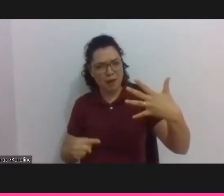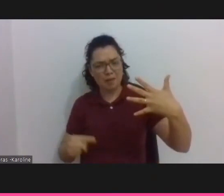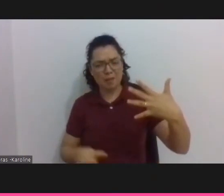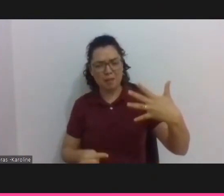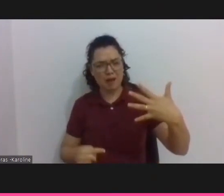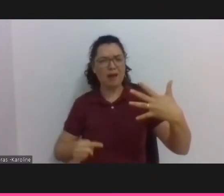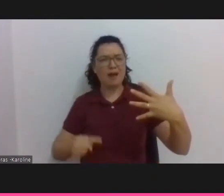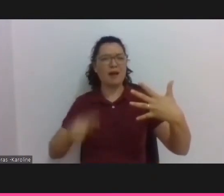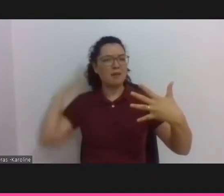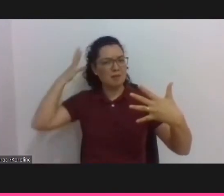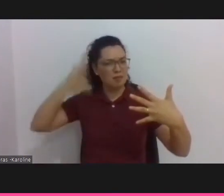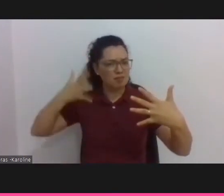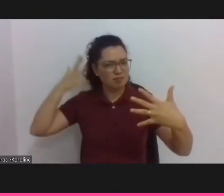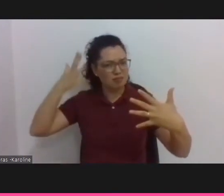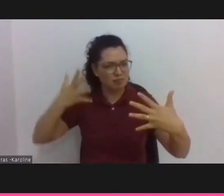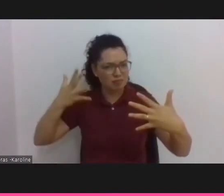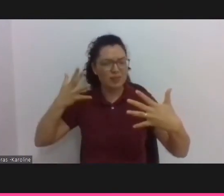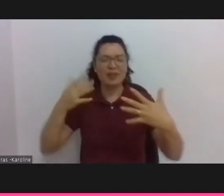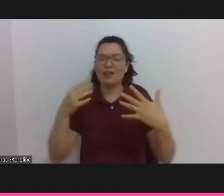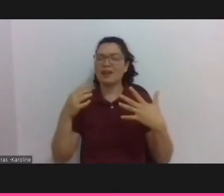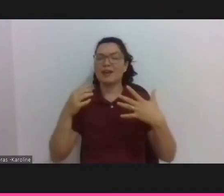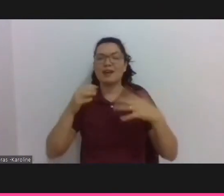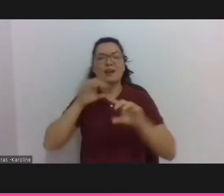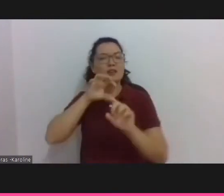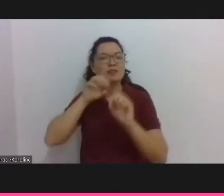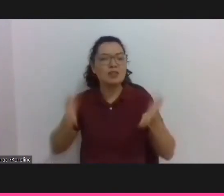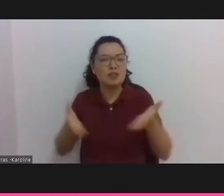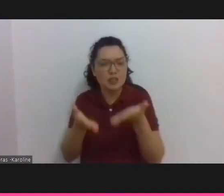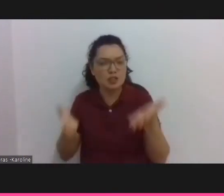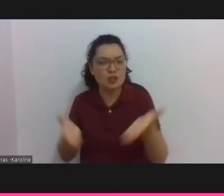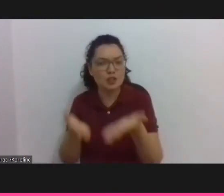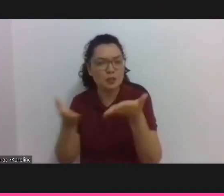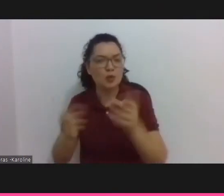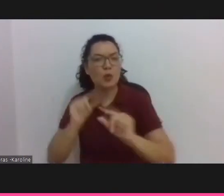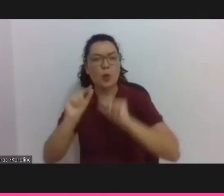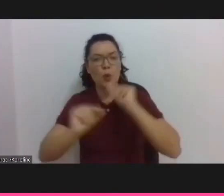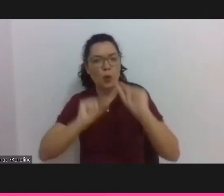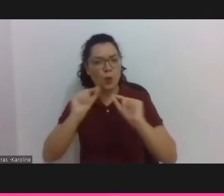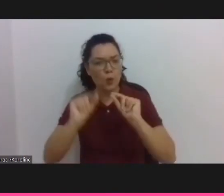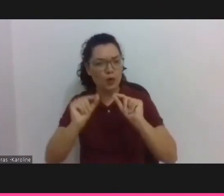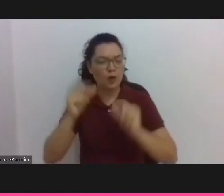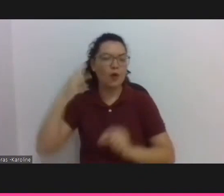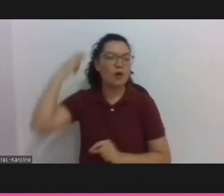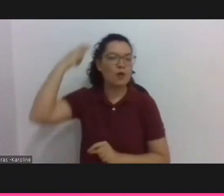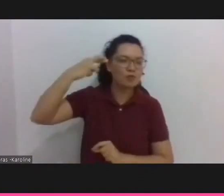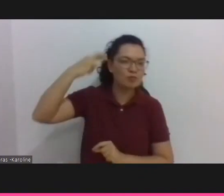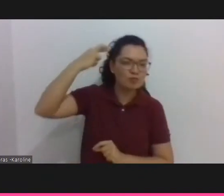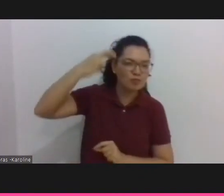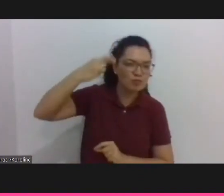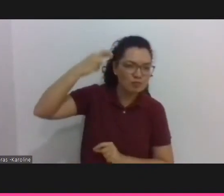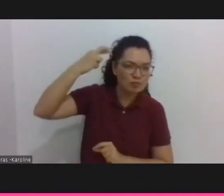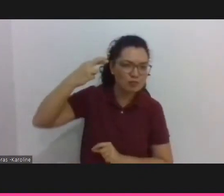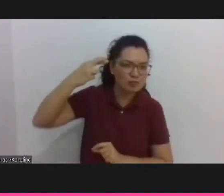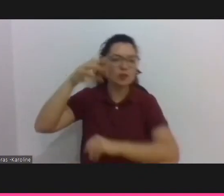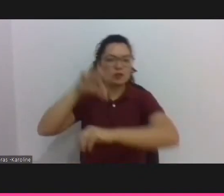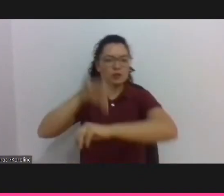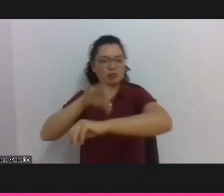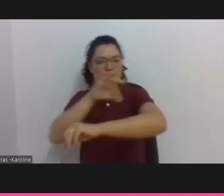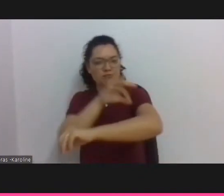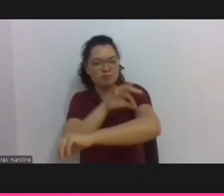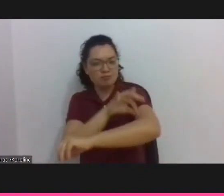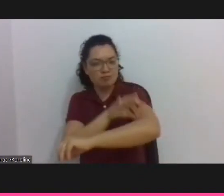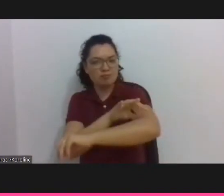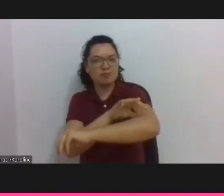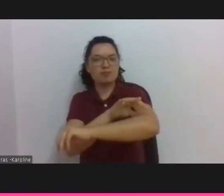Mariane permitiram uma reflexão sobre os caminhos e os debates contemporâneos da arquitetura e do urbanismo e reforçaram